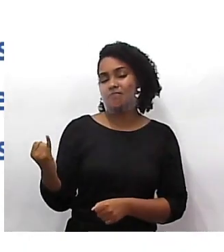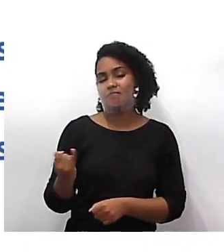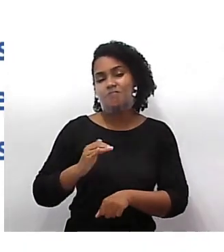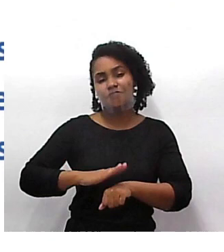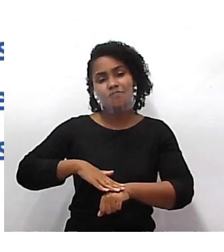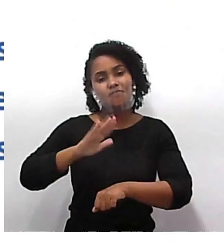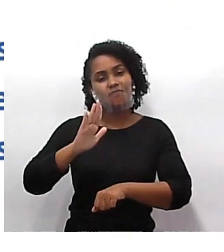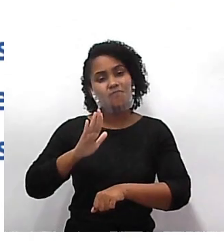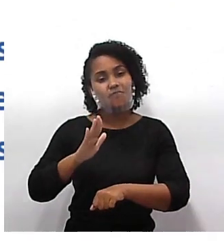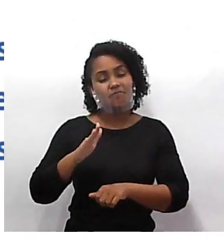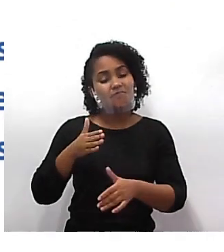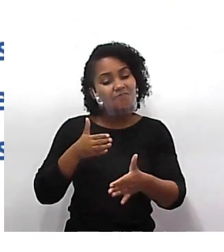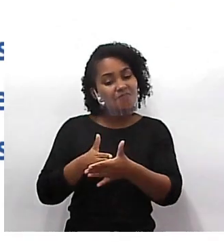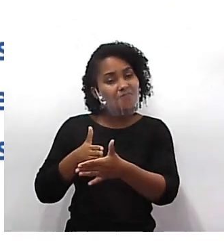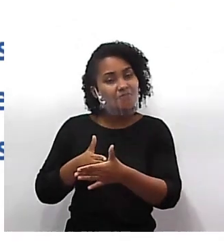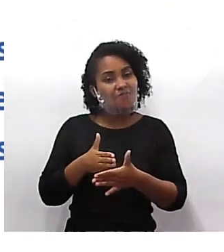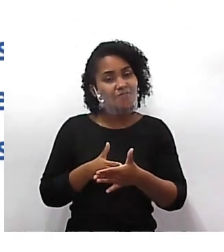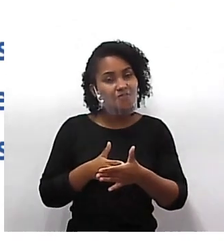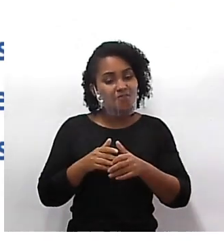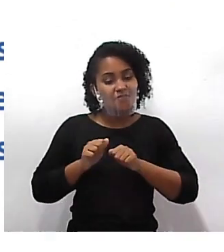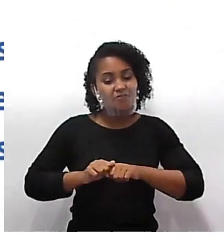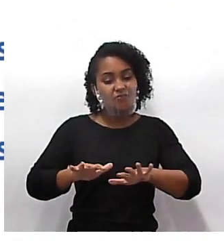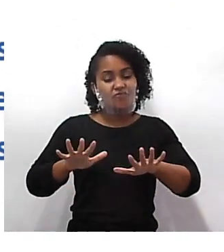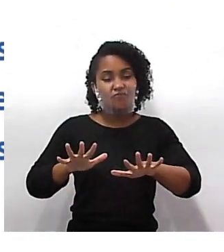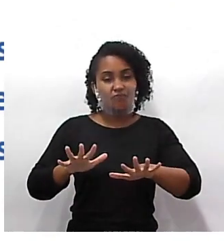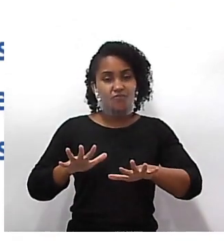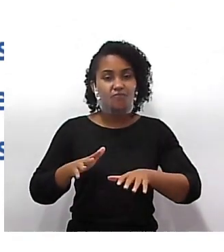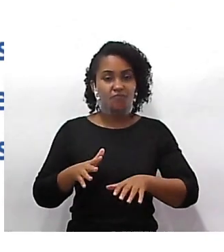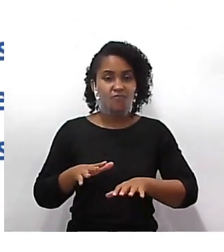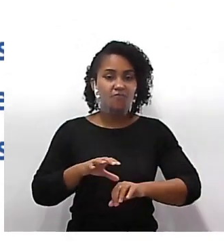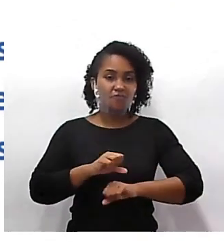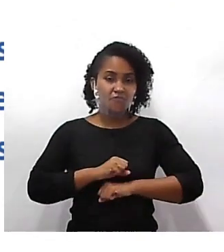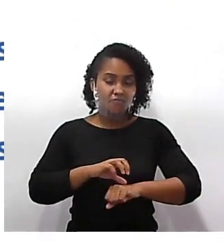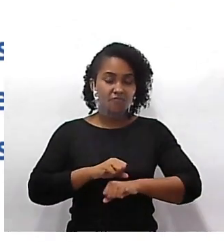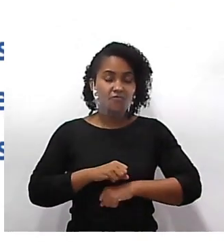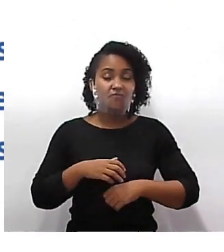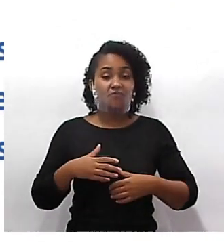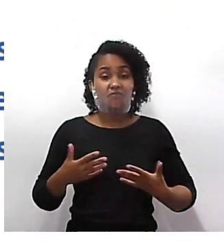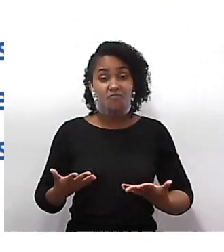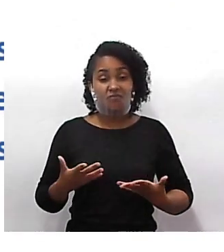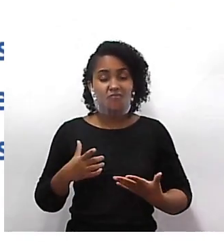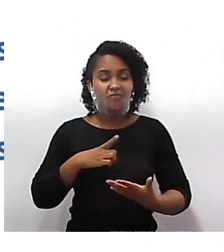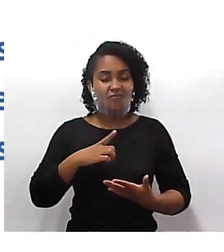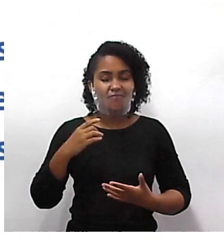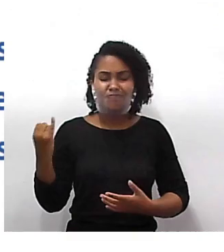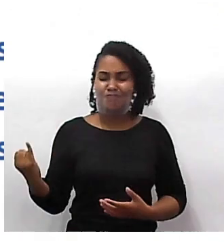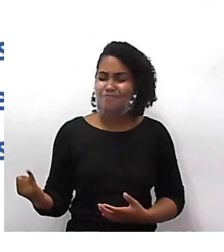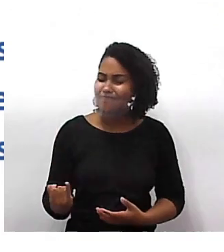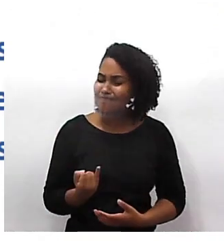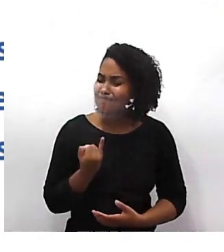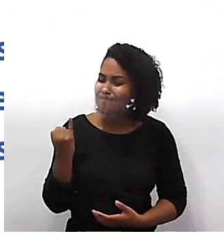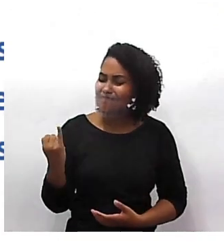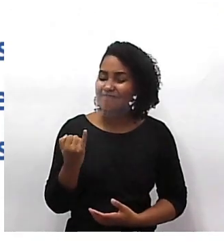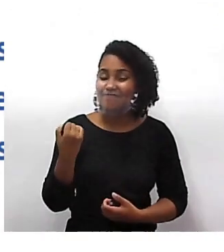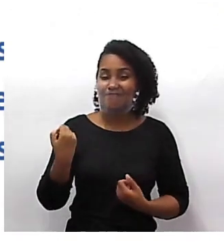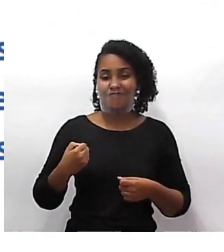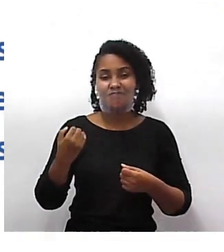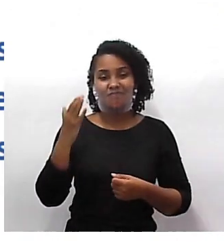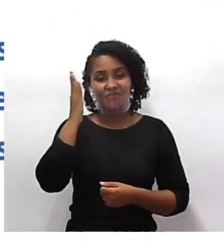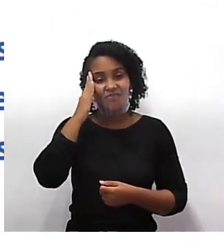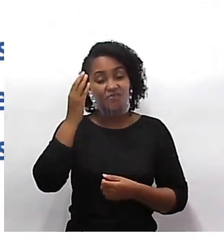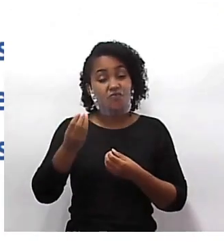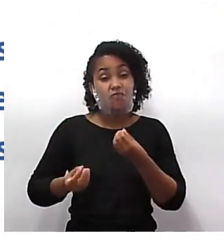para interromper a propagação do contágio, né? É importantíssimo isso, a gente precisa entender o modo